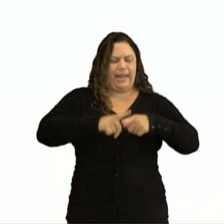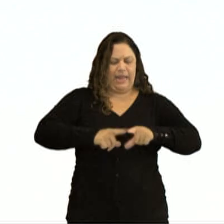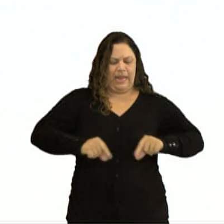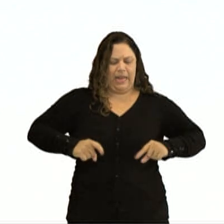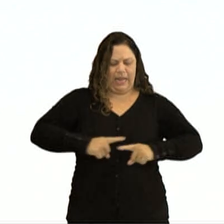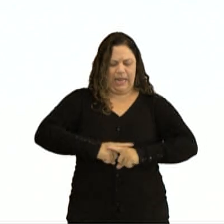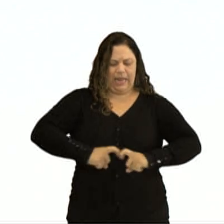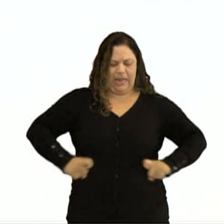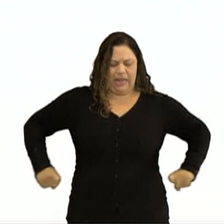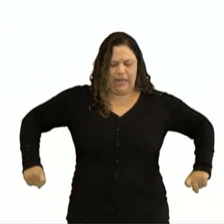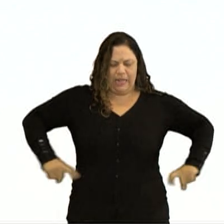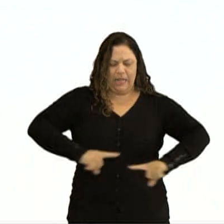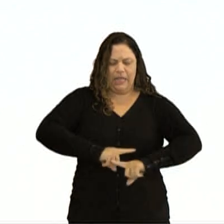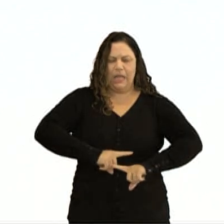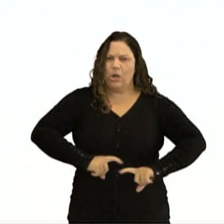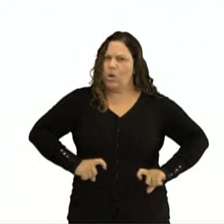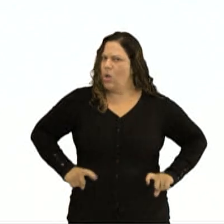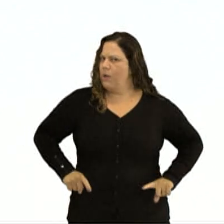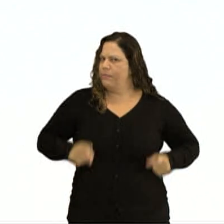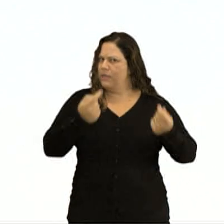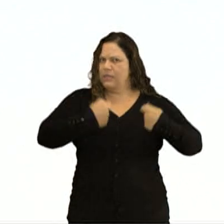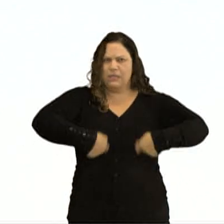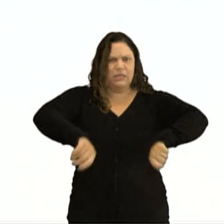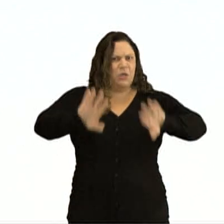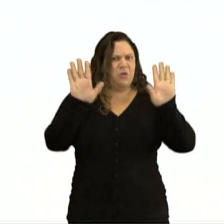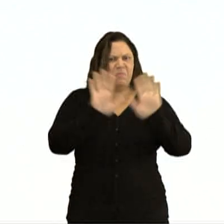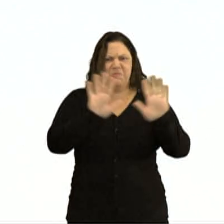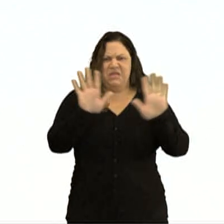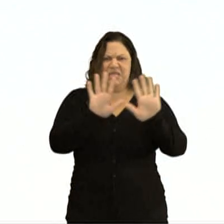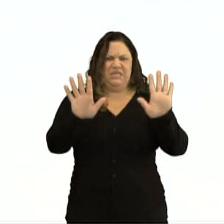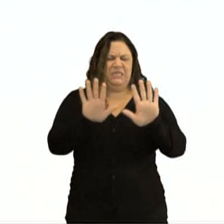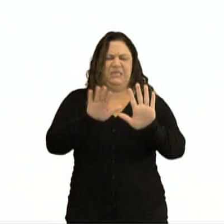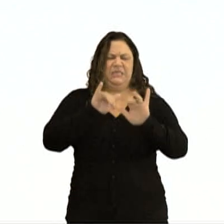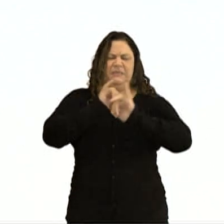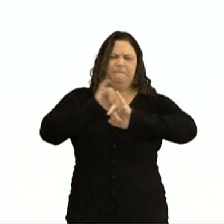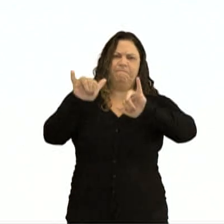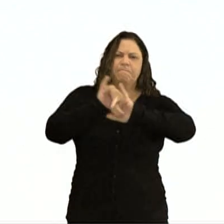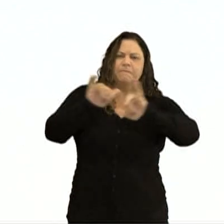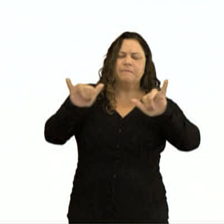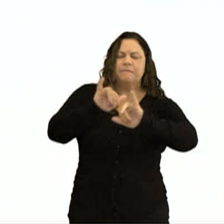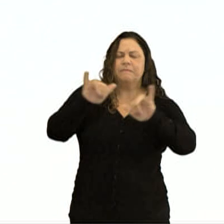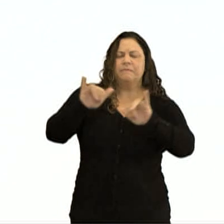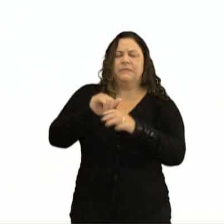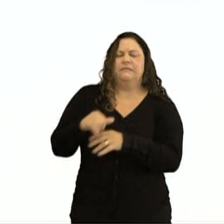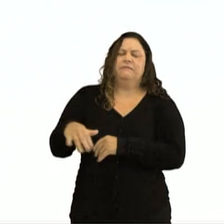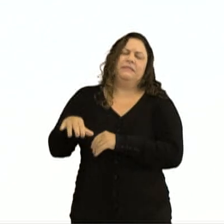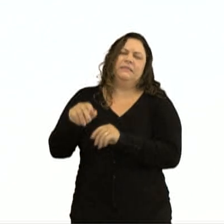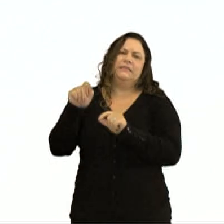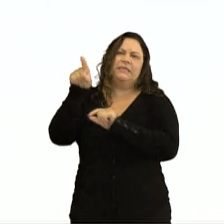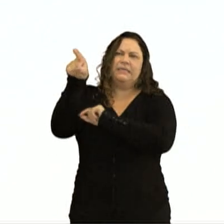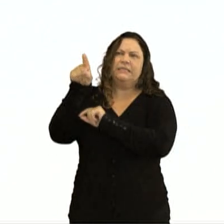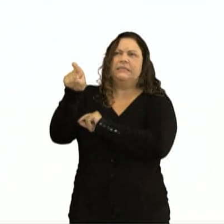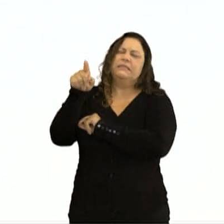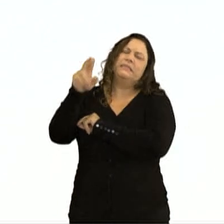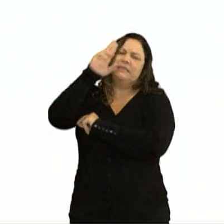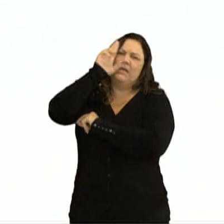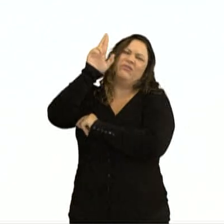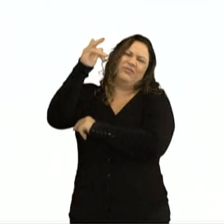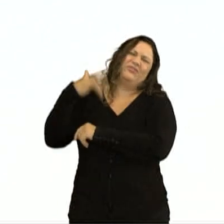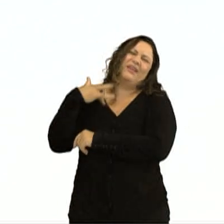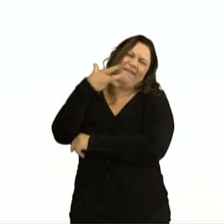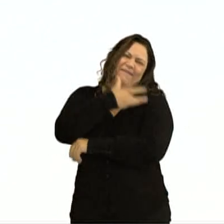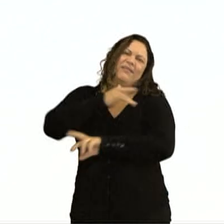que por isso não é necessário fazer a comunicação às autoridades da área da saúde? Sobre